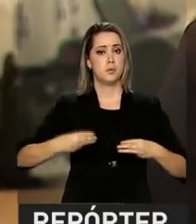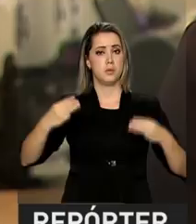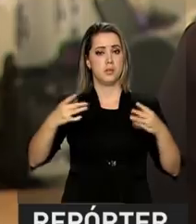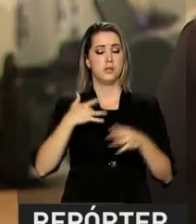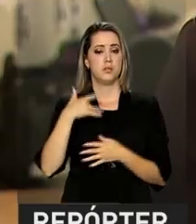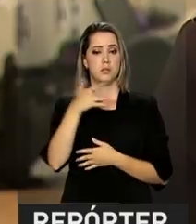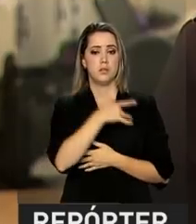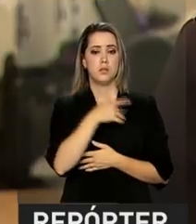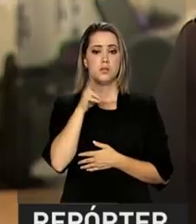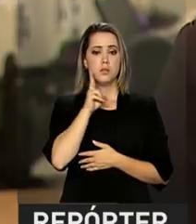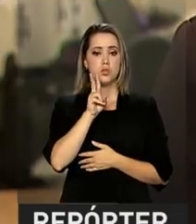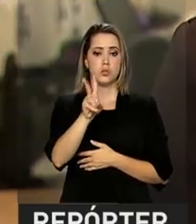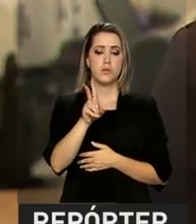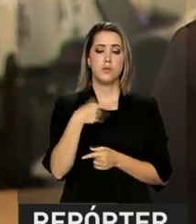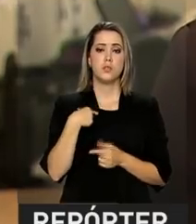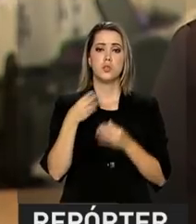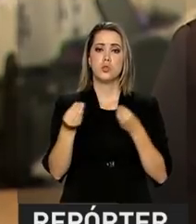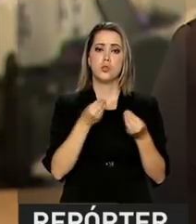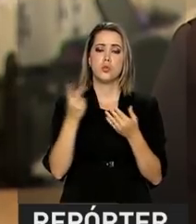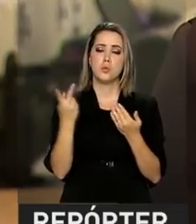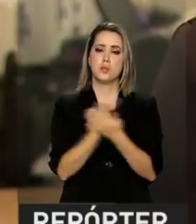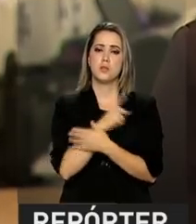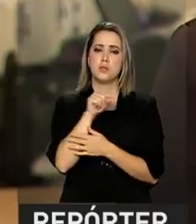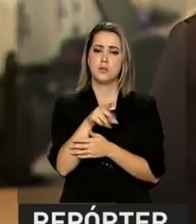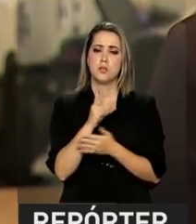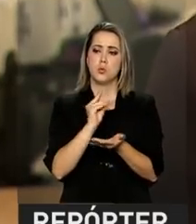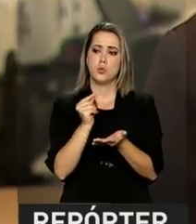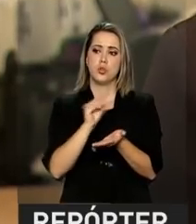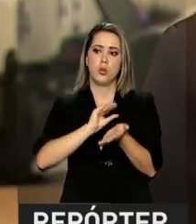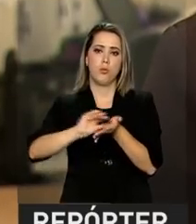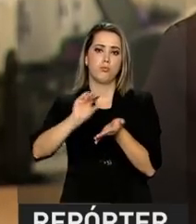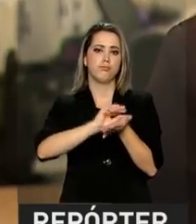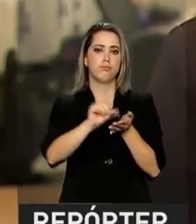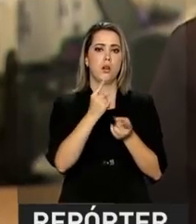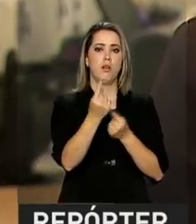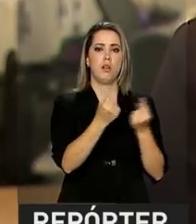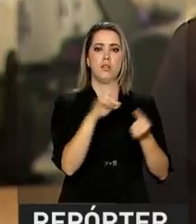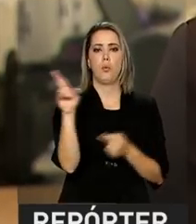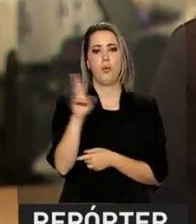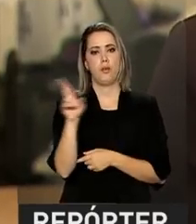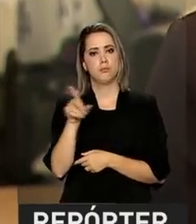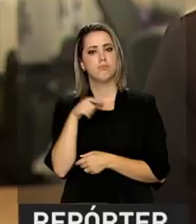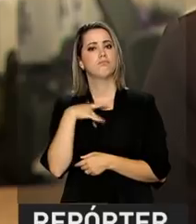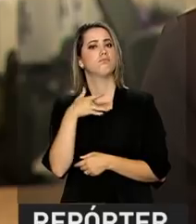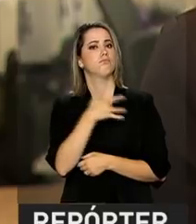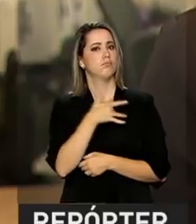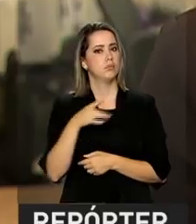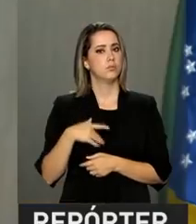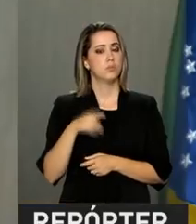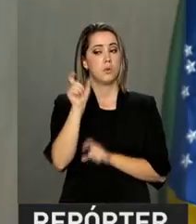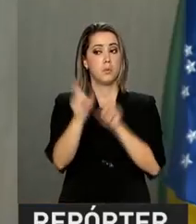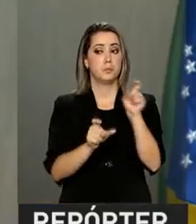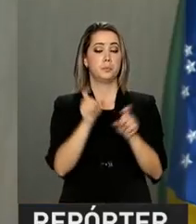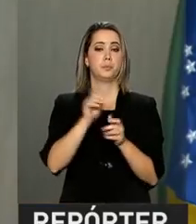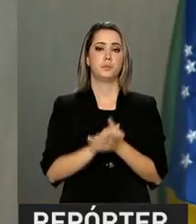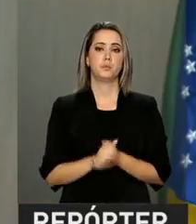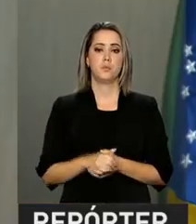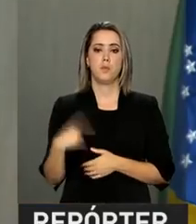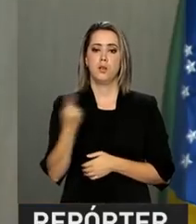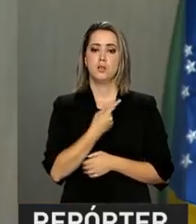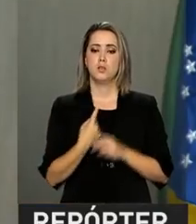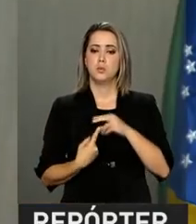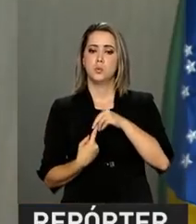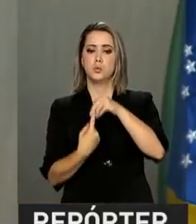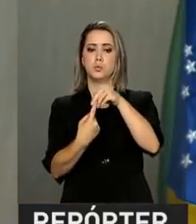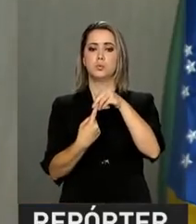Saúde verifique online como está sendo investido cada real do SUS na saúde do brasileiro. Teremos uma ficha